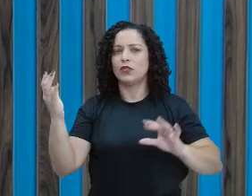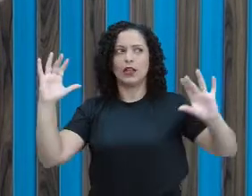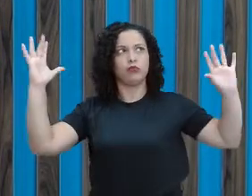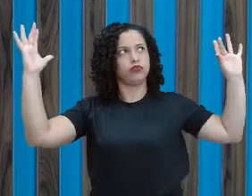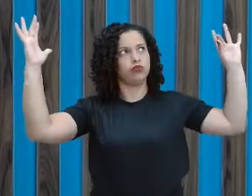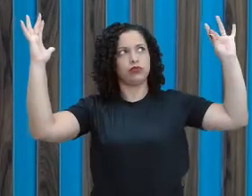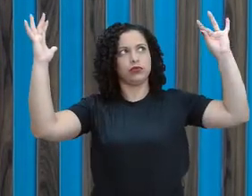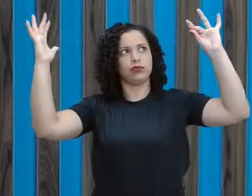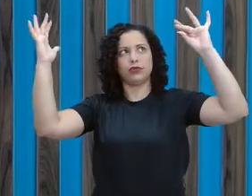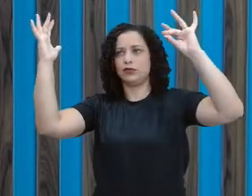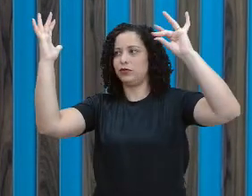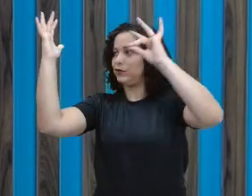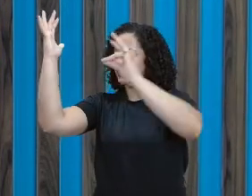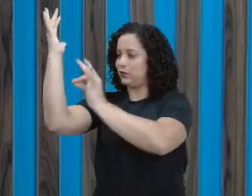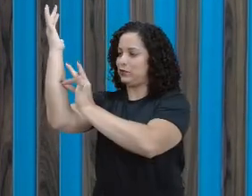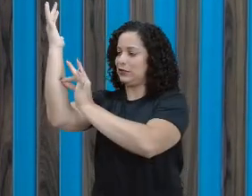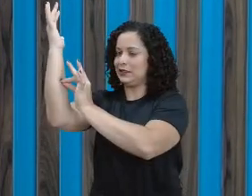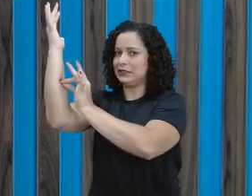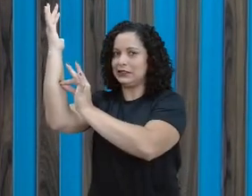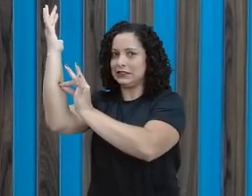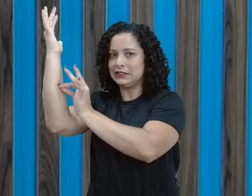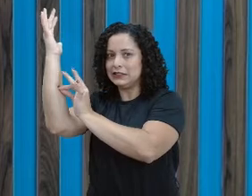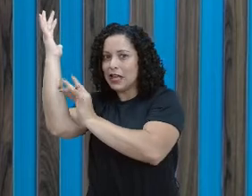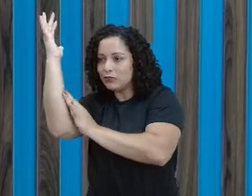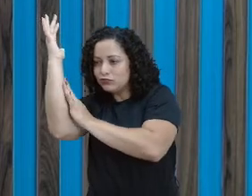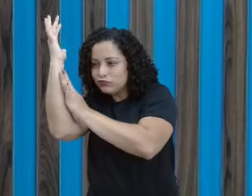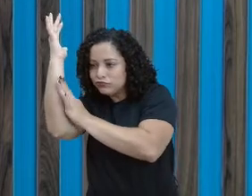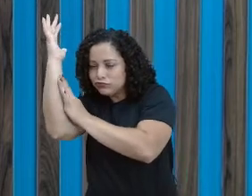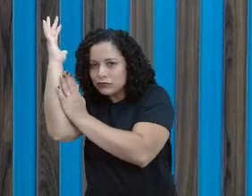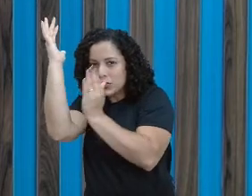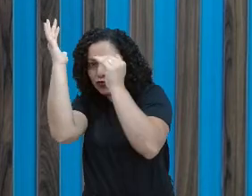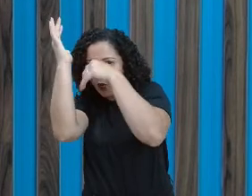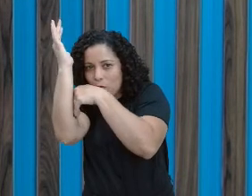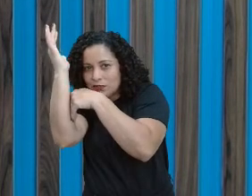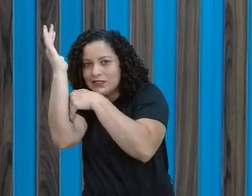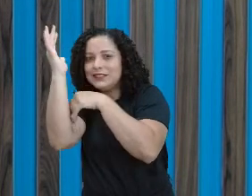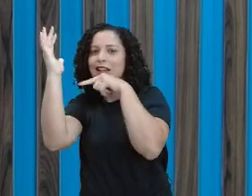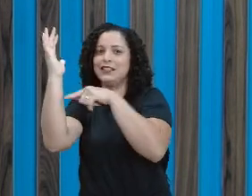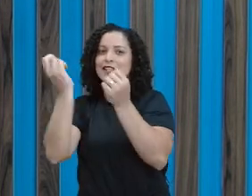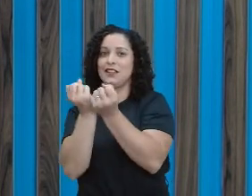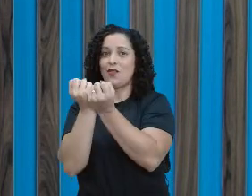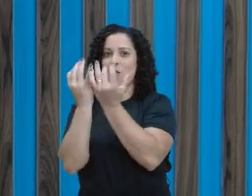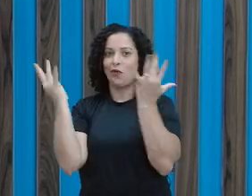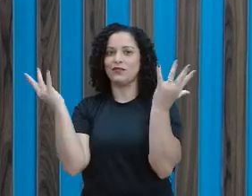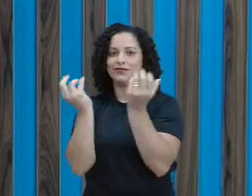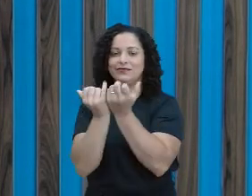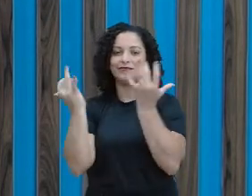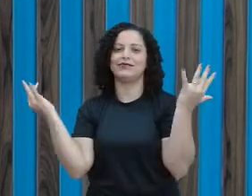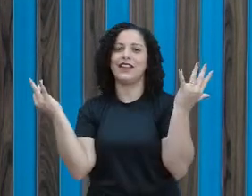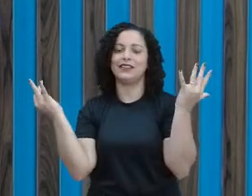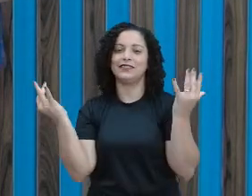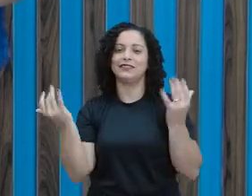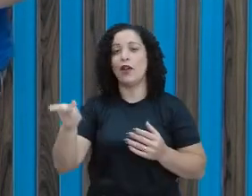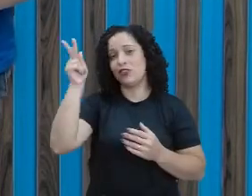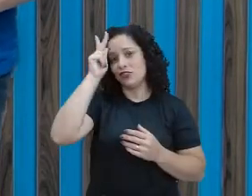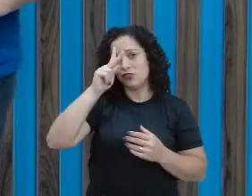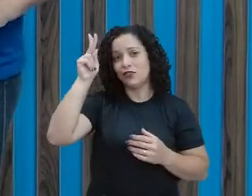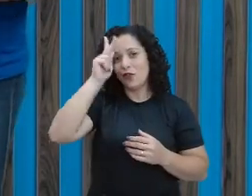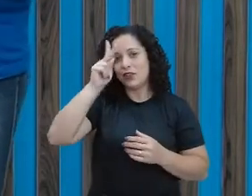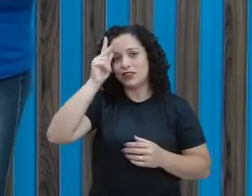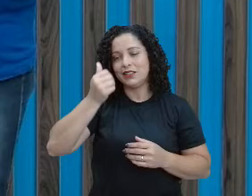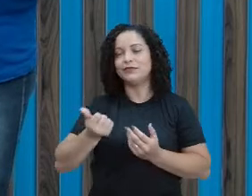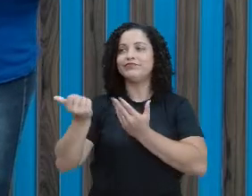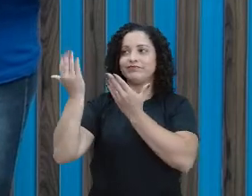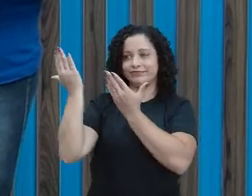de árvore, então o que acontece é que aumentou a população. Então essa é a questão aí da historinha da